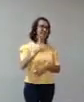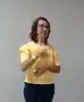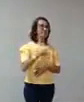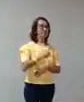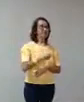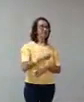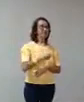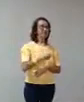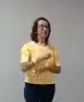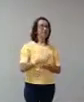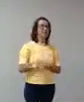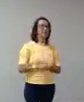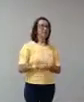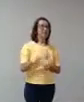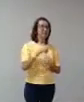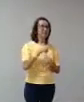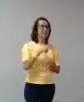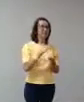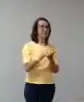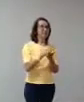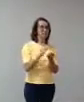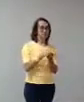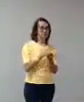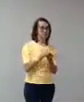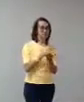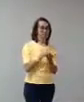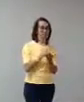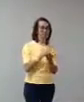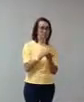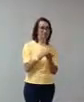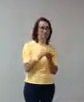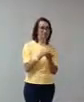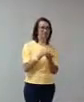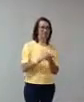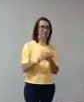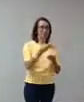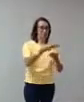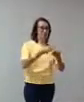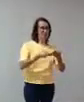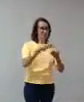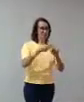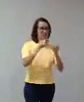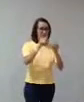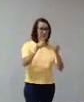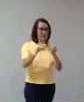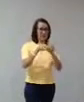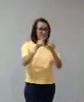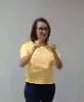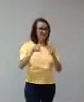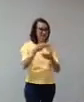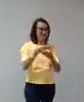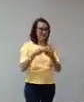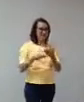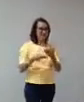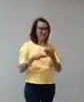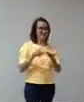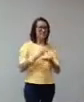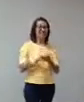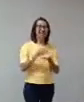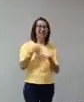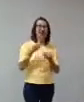filho já tinha alguns dos livros dele, dos quadrinhos, e aí a gente levou para ele